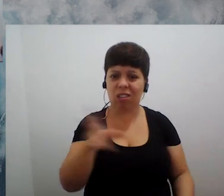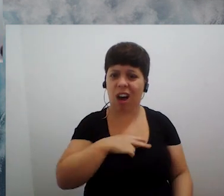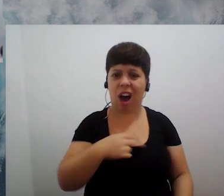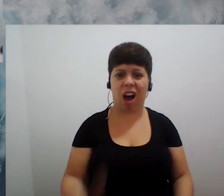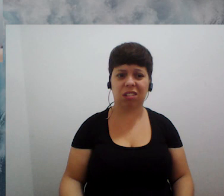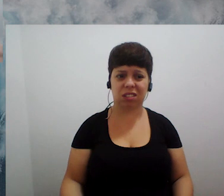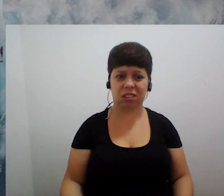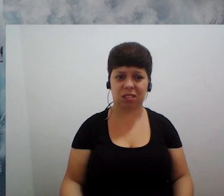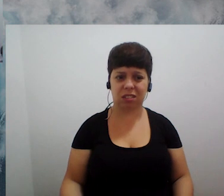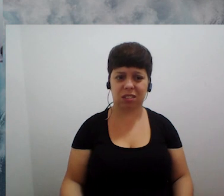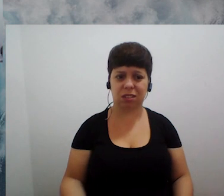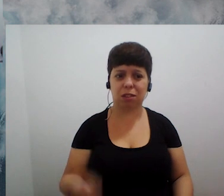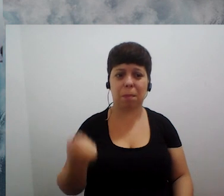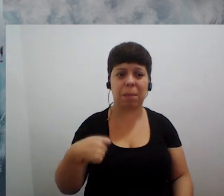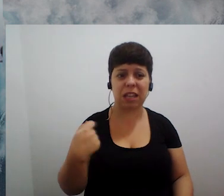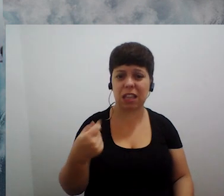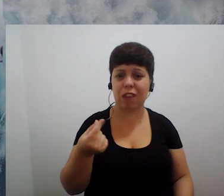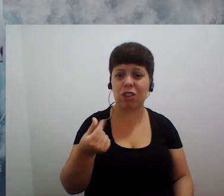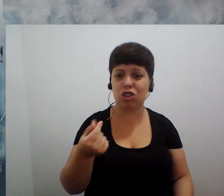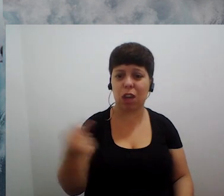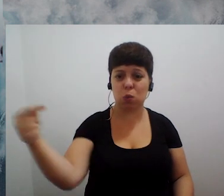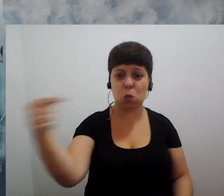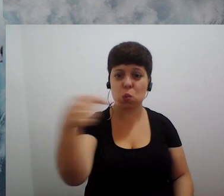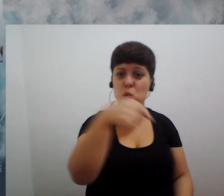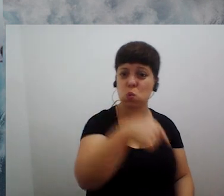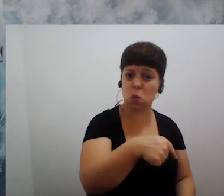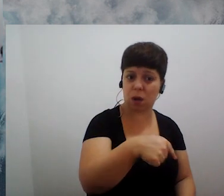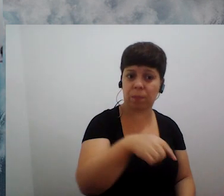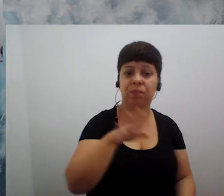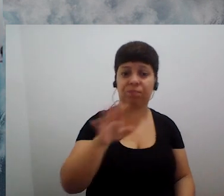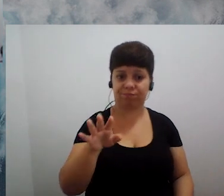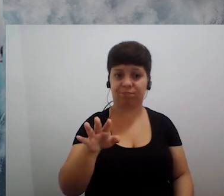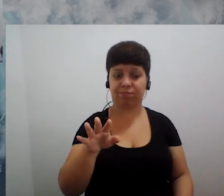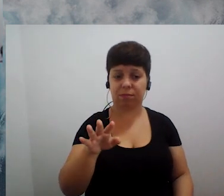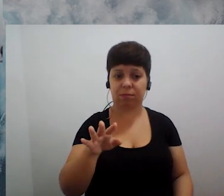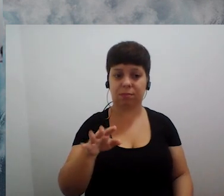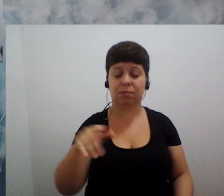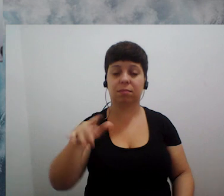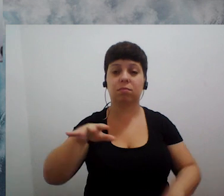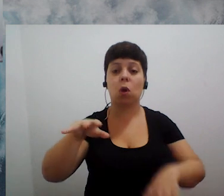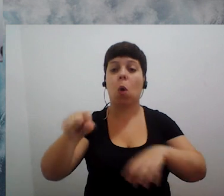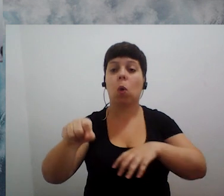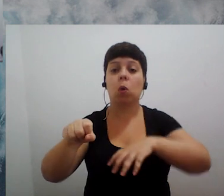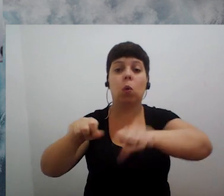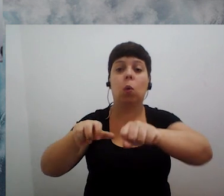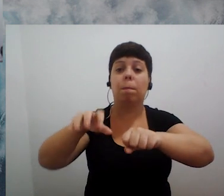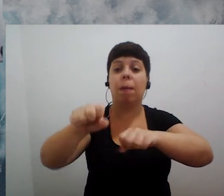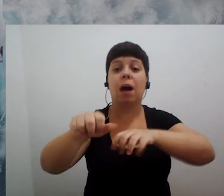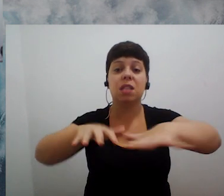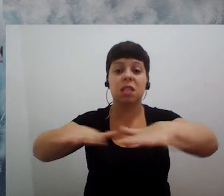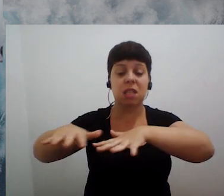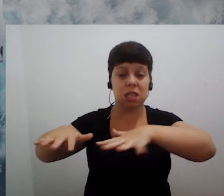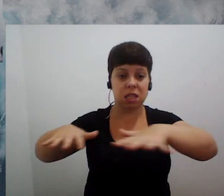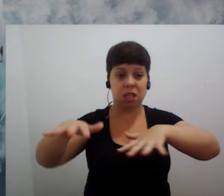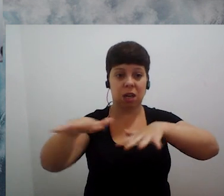dar um rolê no centro? Nossa, era distante. Você precisava ter uma moeda para conseguir chegar até lá. Porém, a movimentação de ocupação